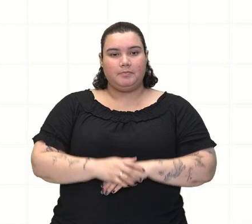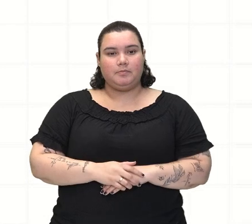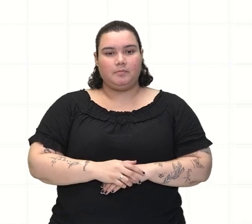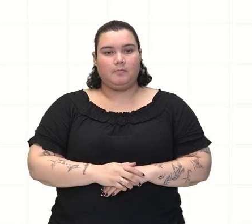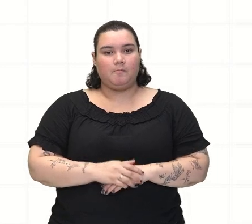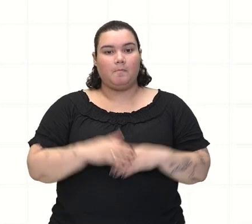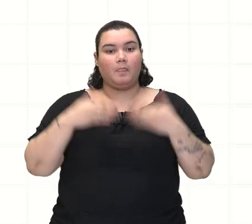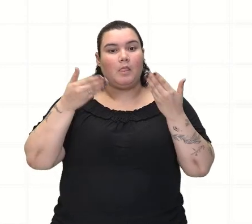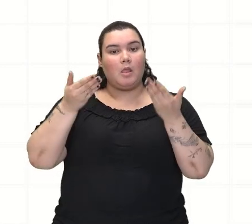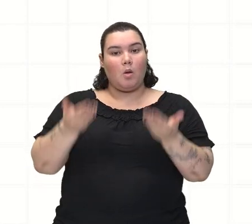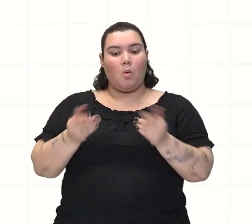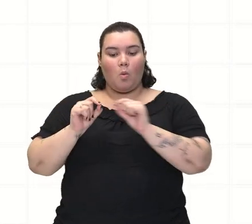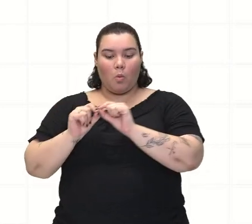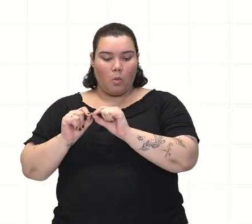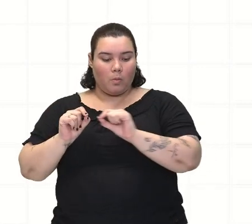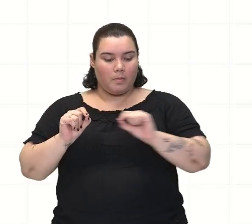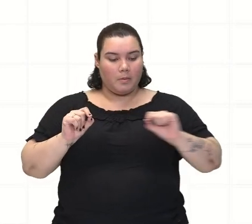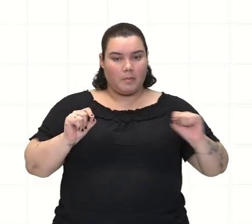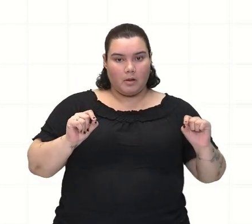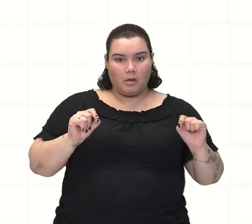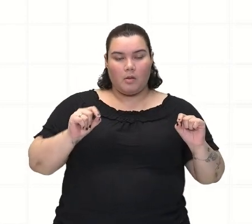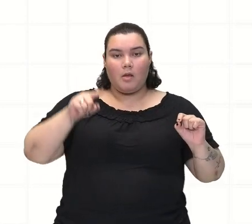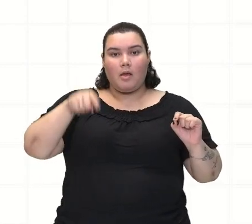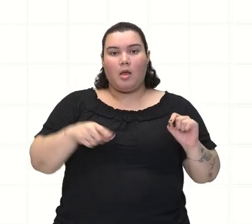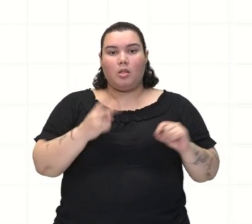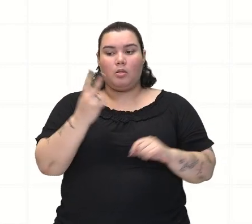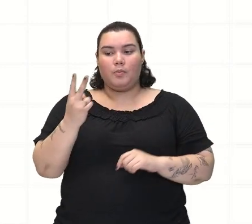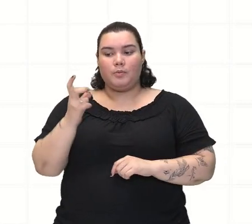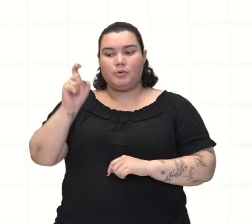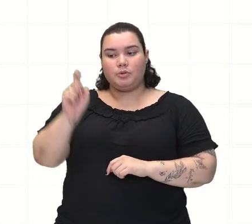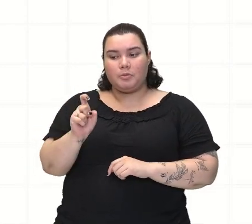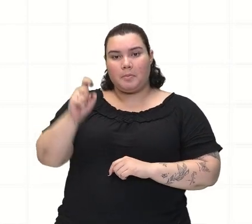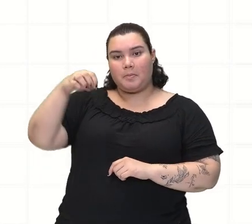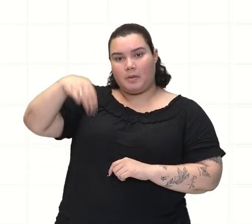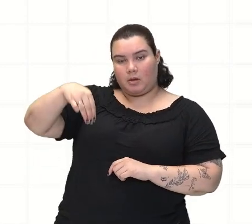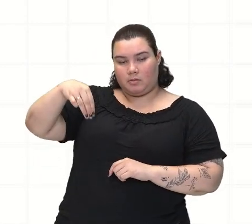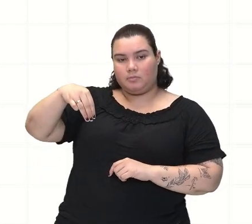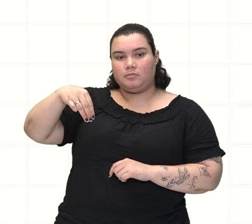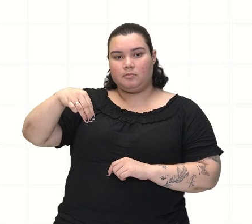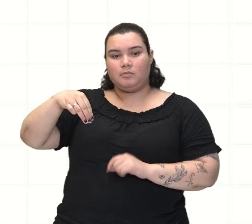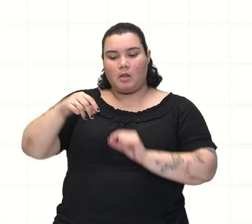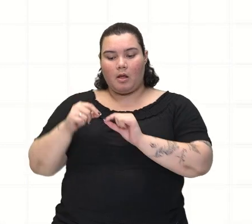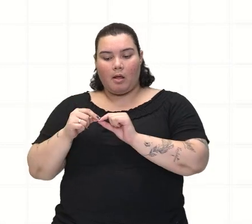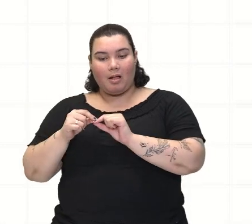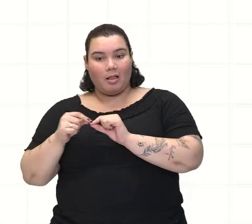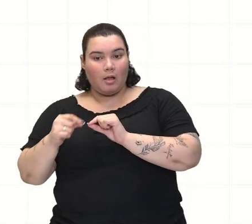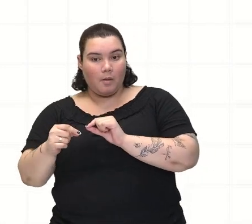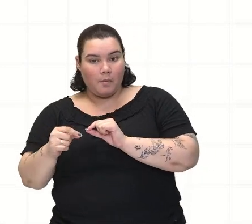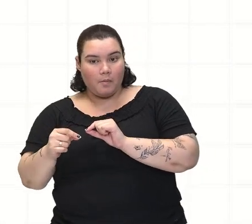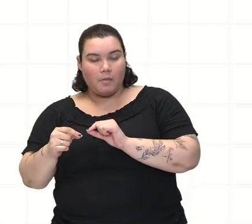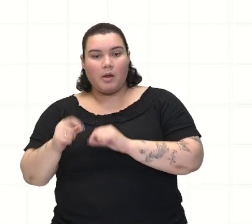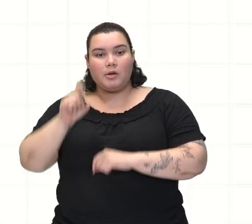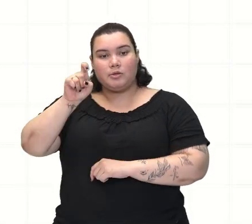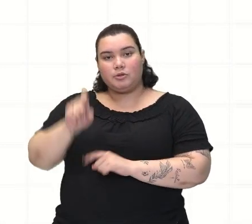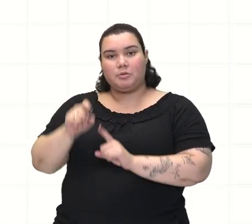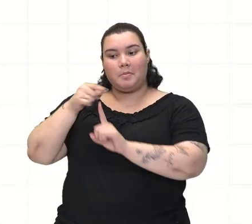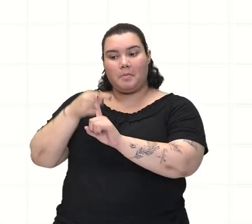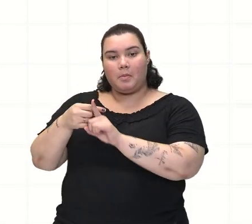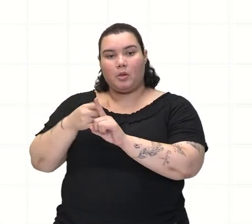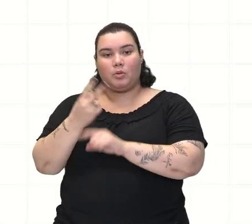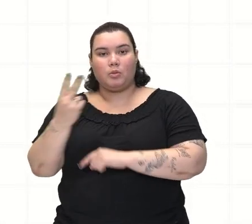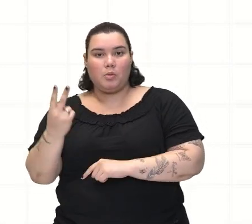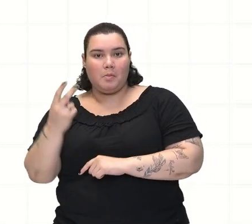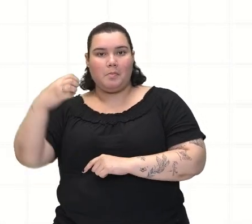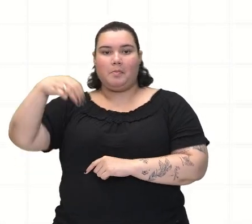Dado que o comprimento é 2x metros e a largura é x mais 2 metros.